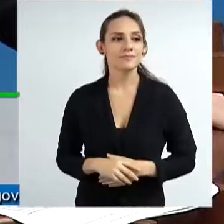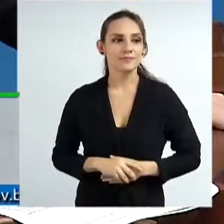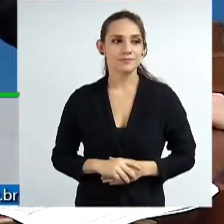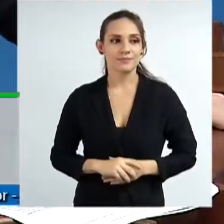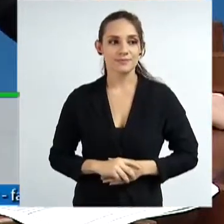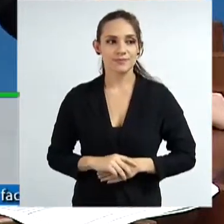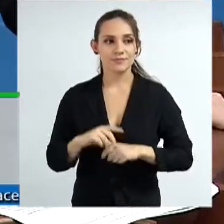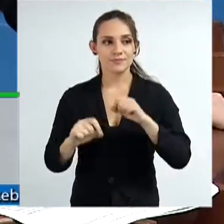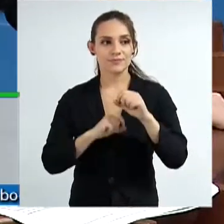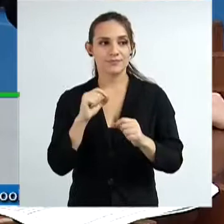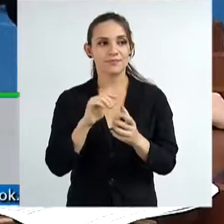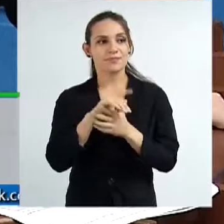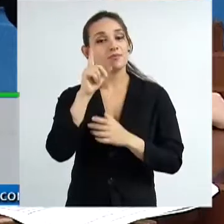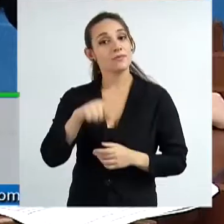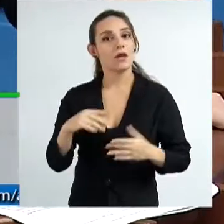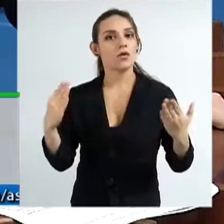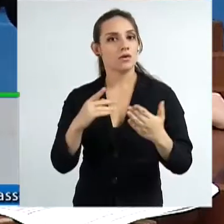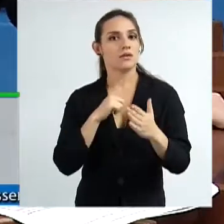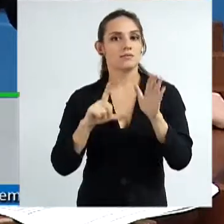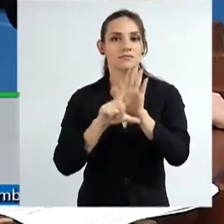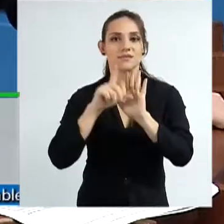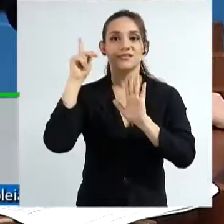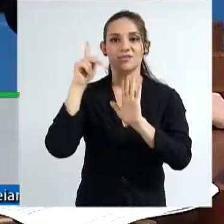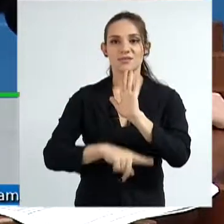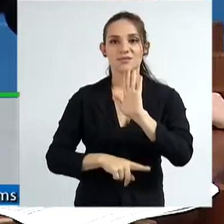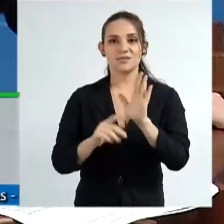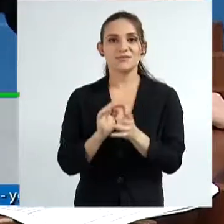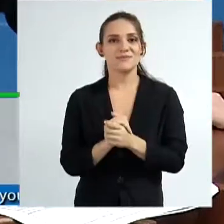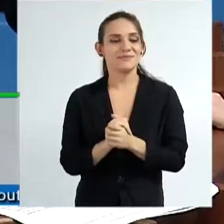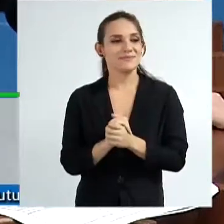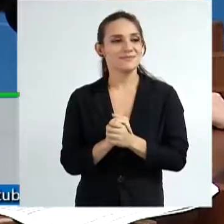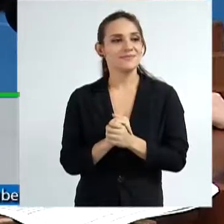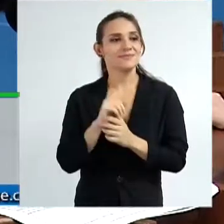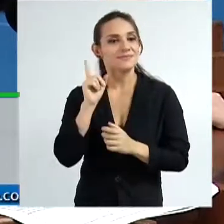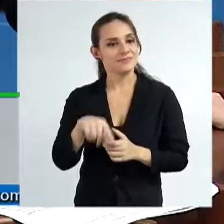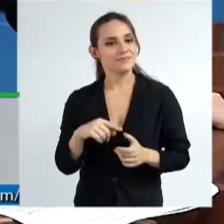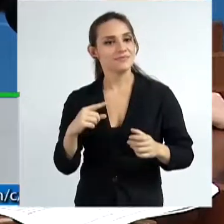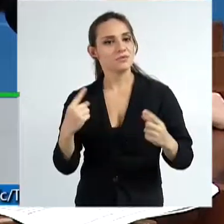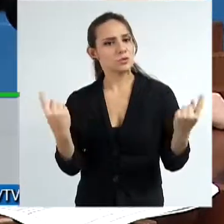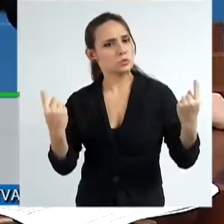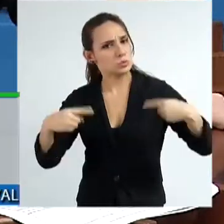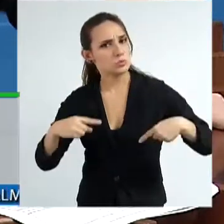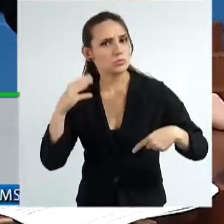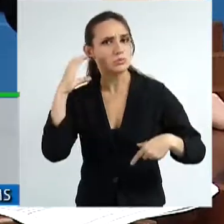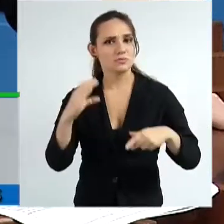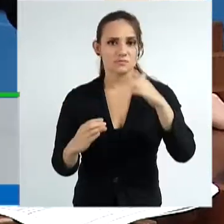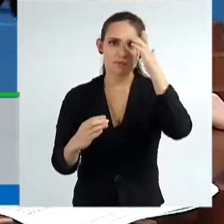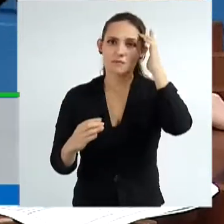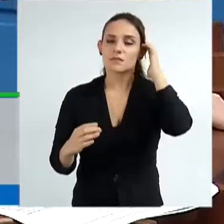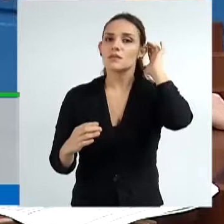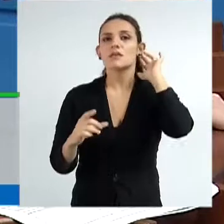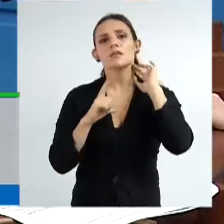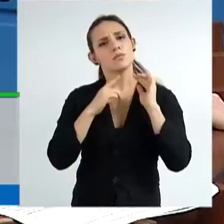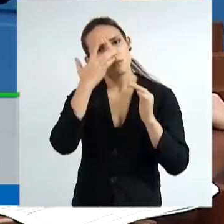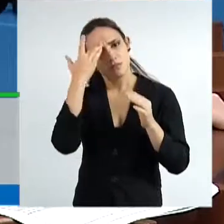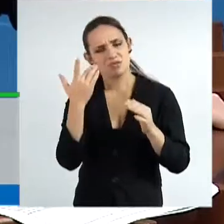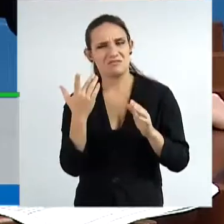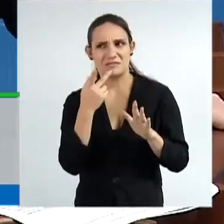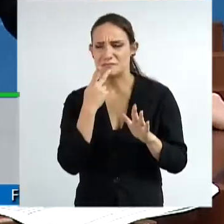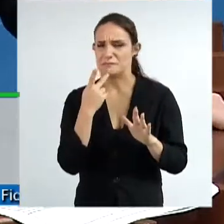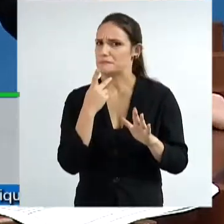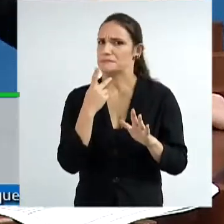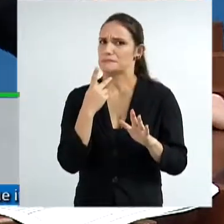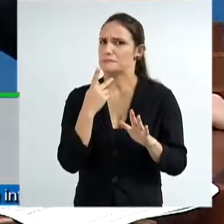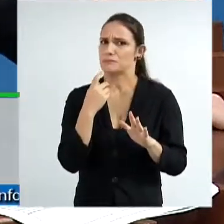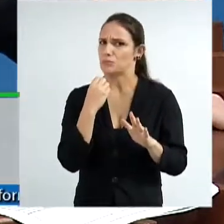crime. E nós temos vários juristas que fazem ressalvas a esse projeto. É